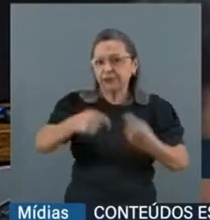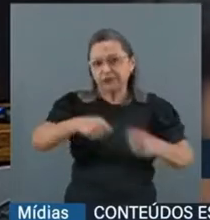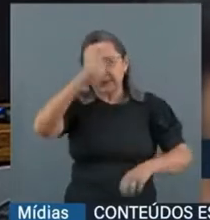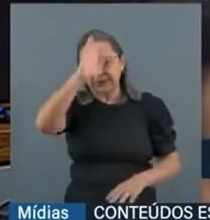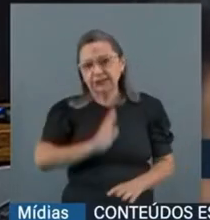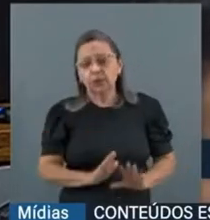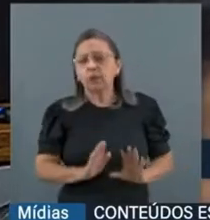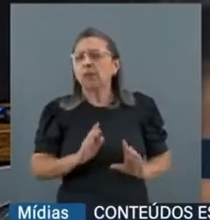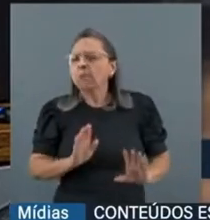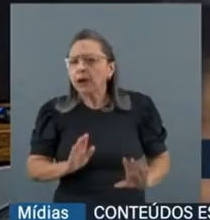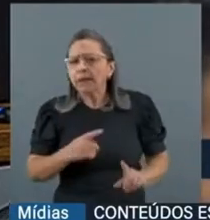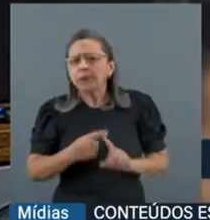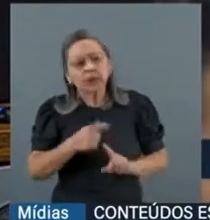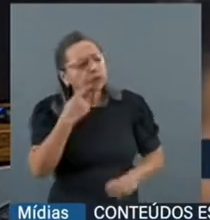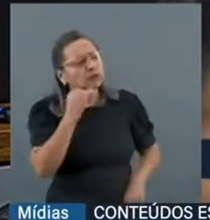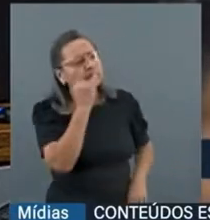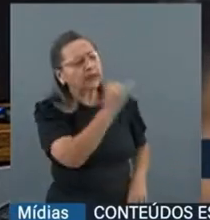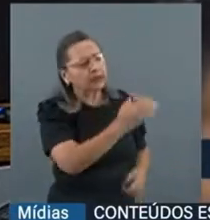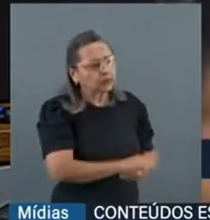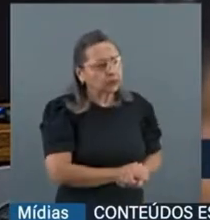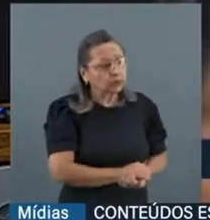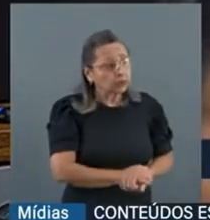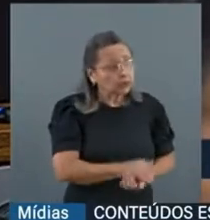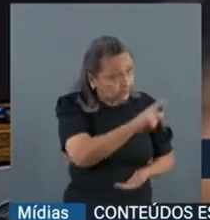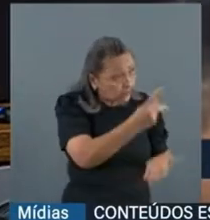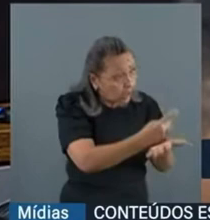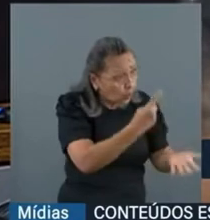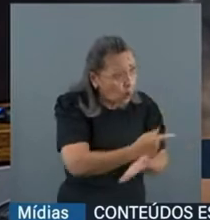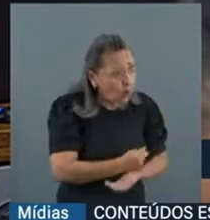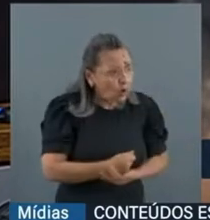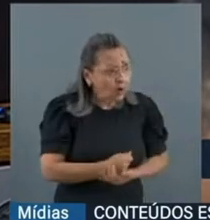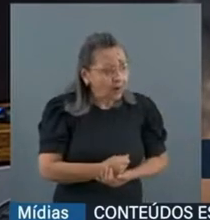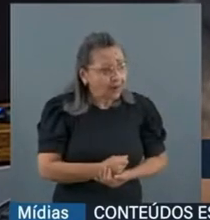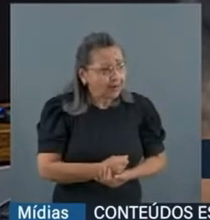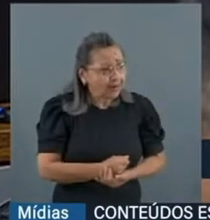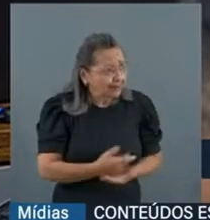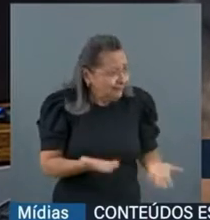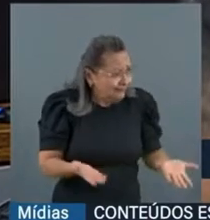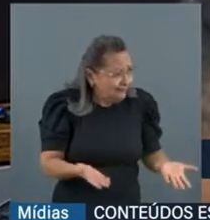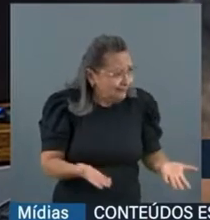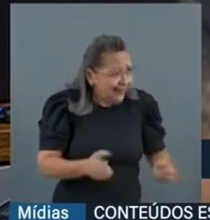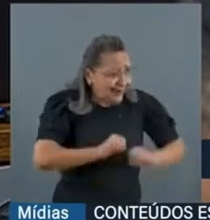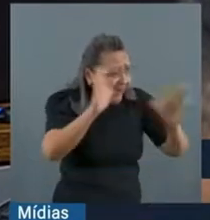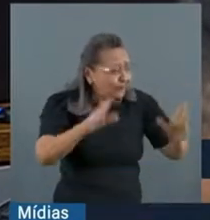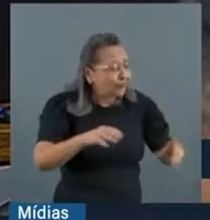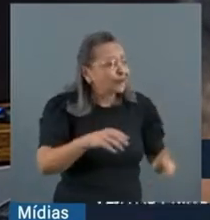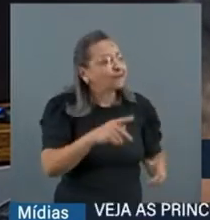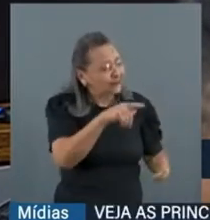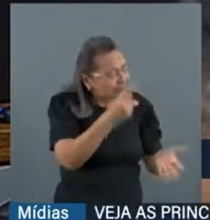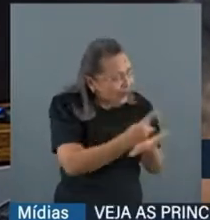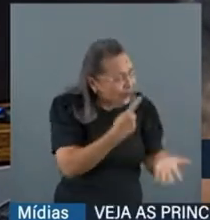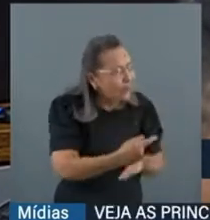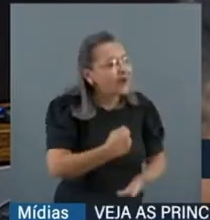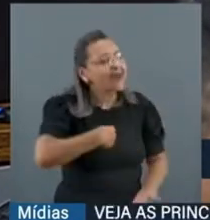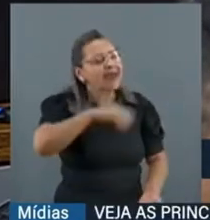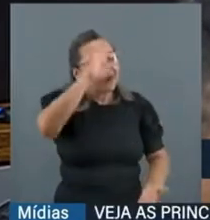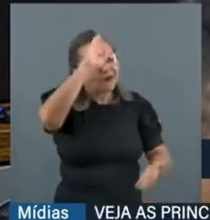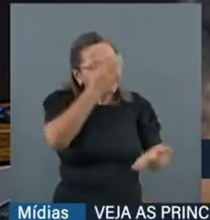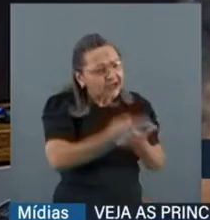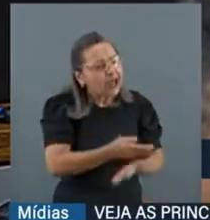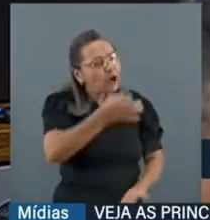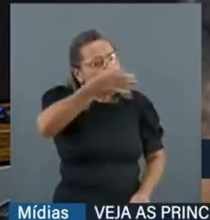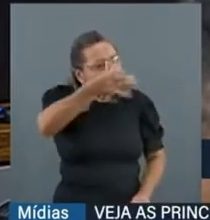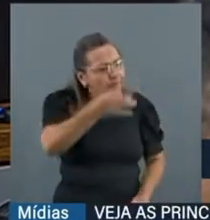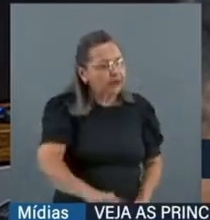que que eu falo isso para o senhor o senhor errou não há dúvidas eu creio e confio